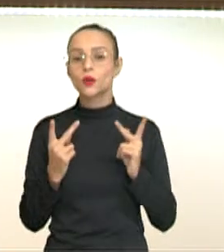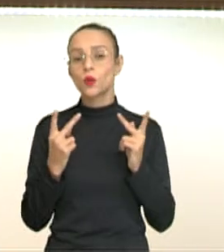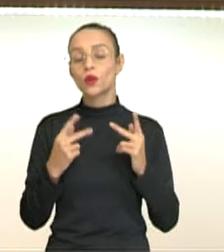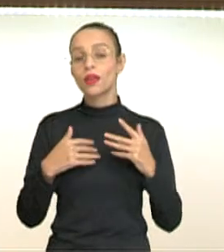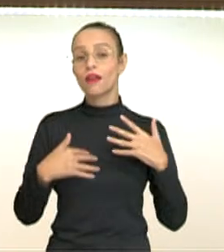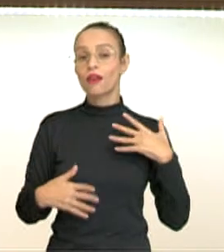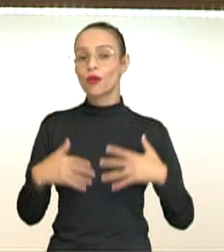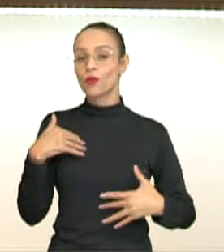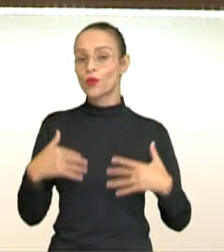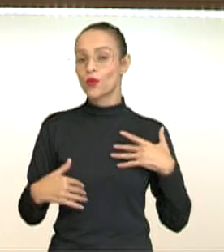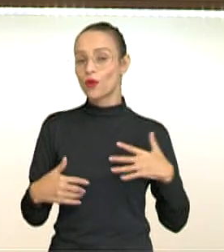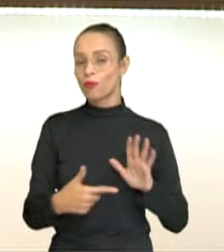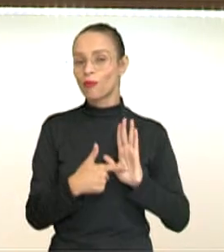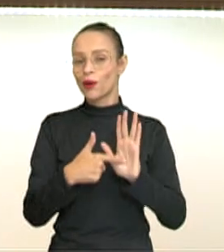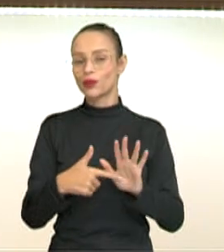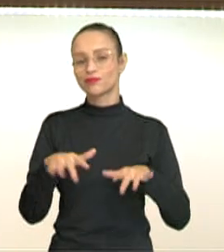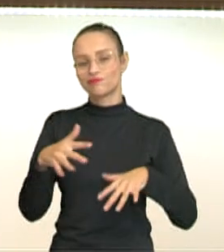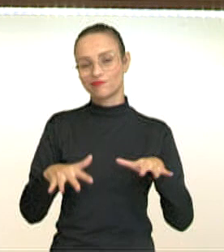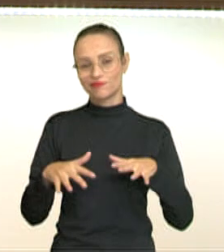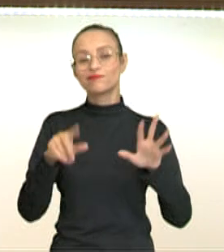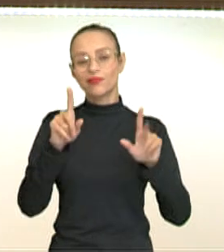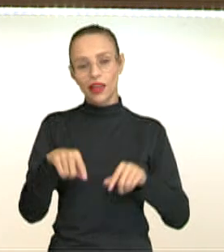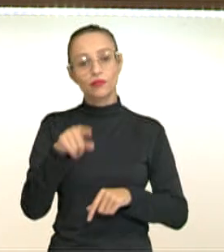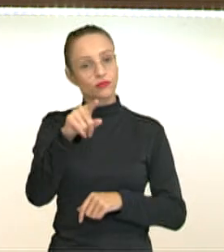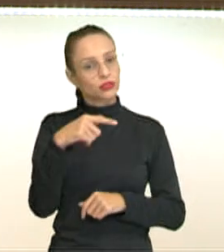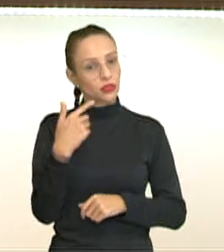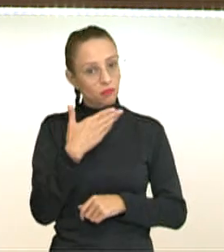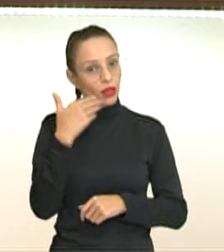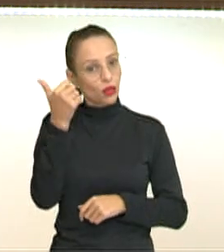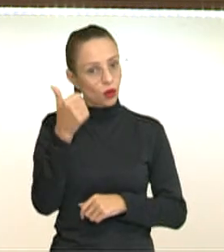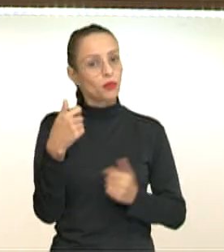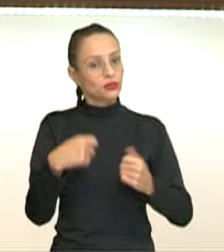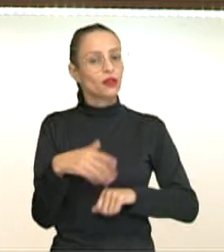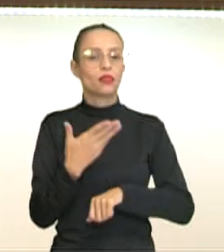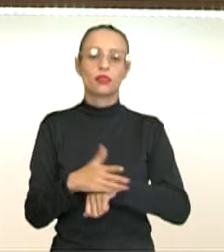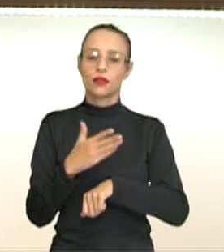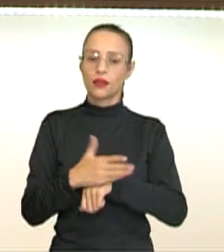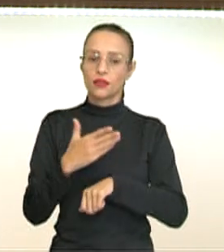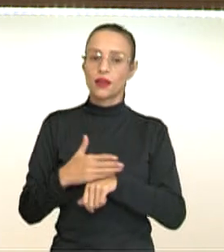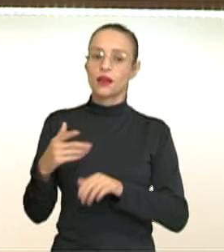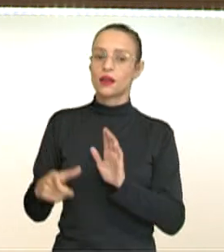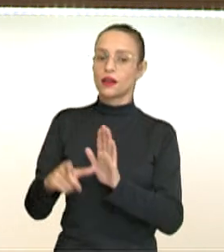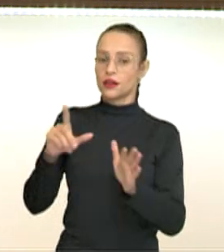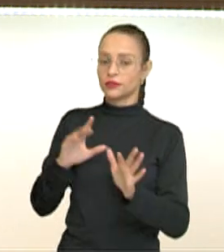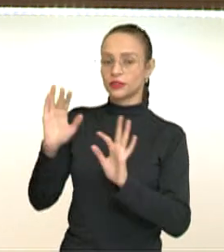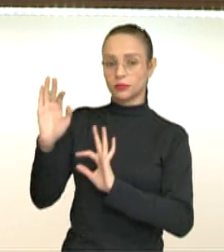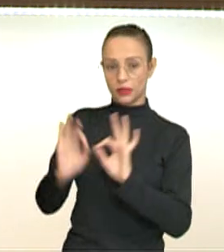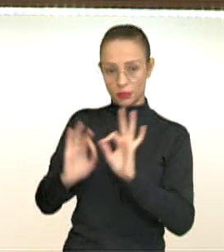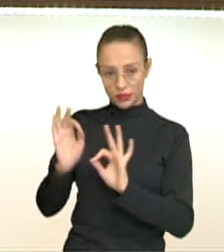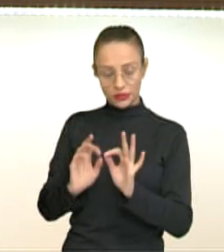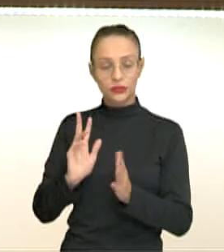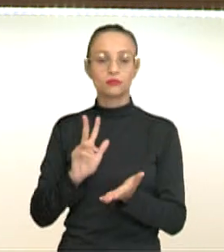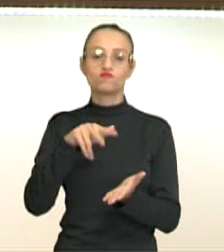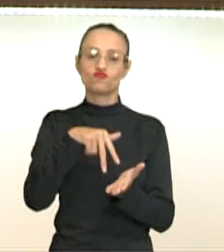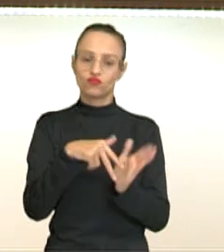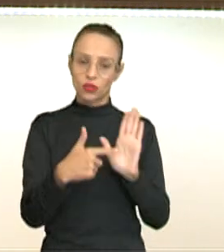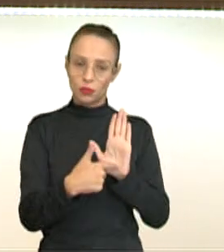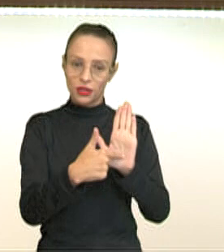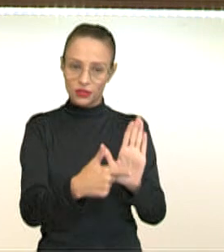corpo reage. Para que isso melhore, você precisa treinar, se preparar para a sua apresentação oral